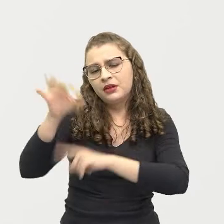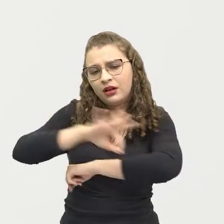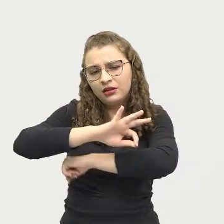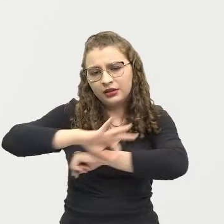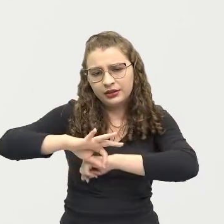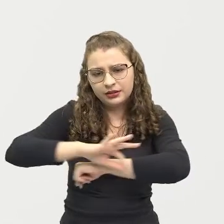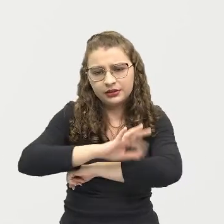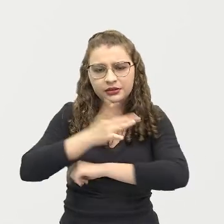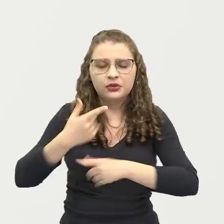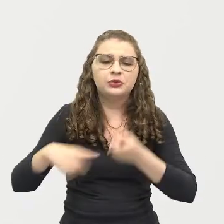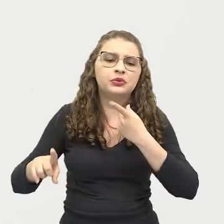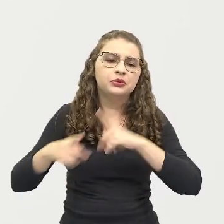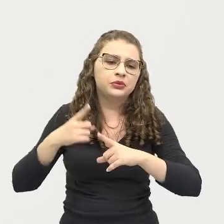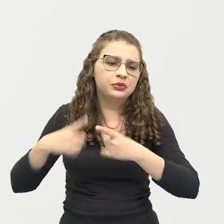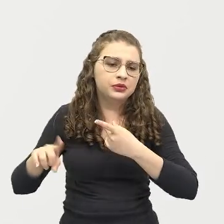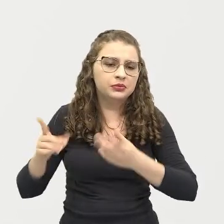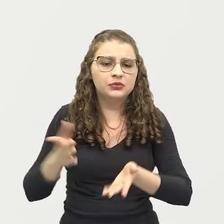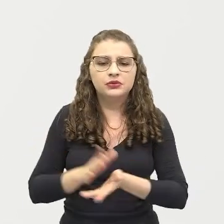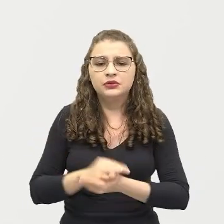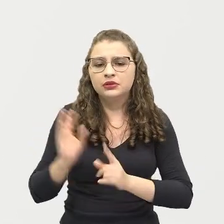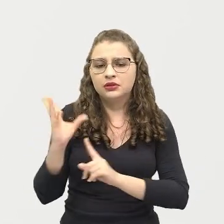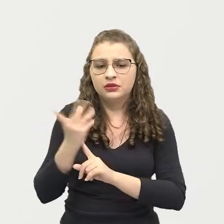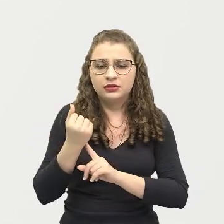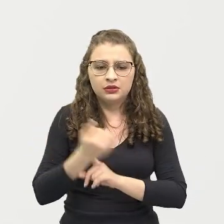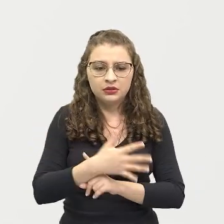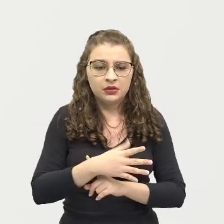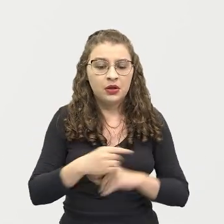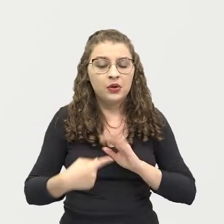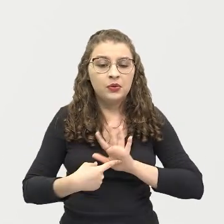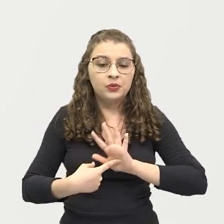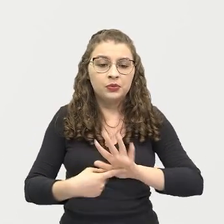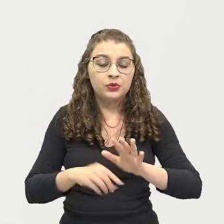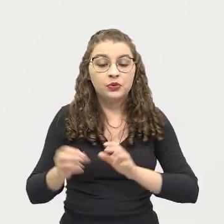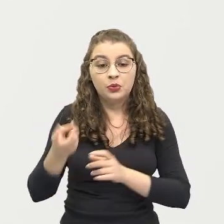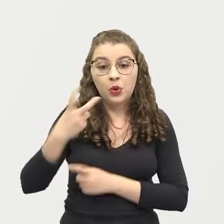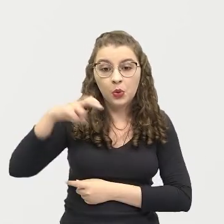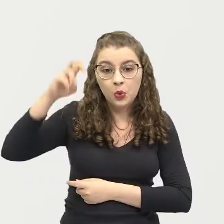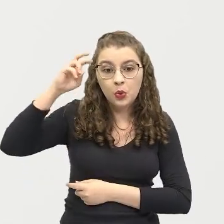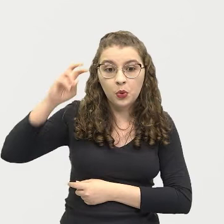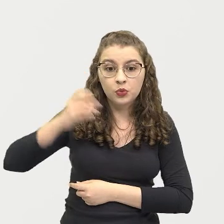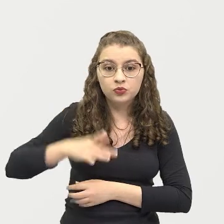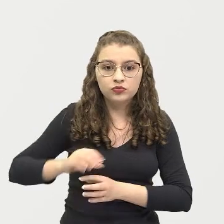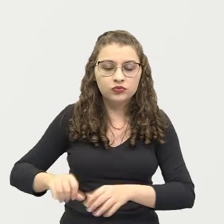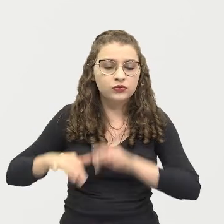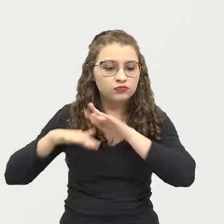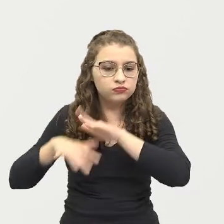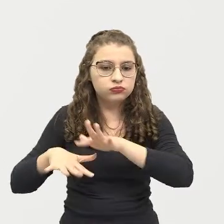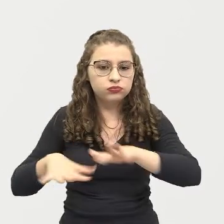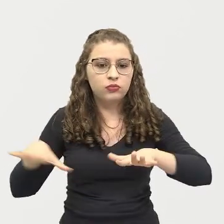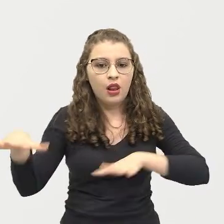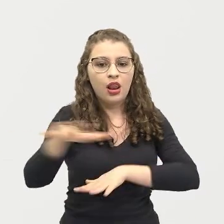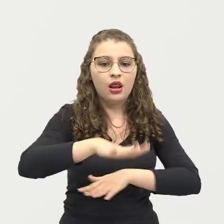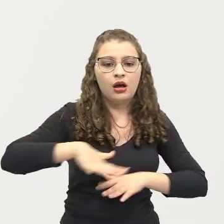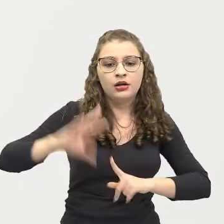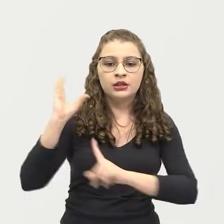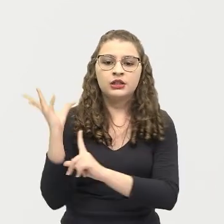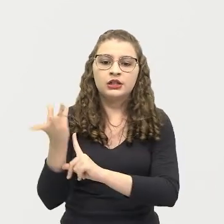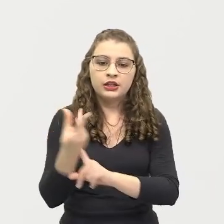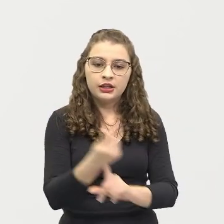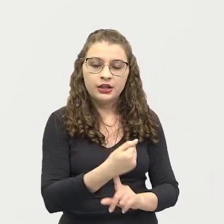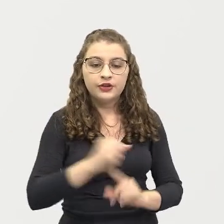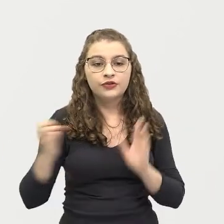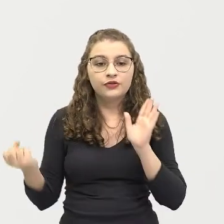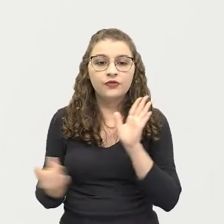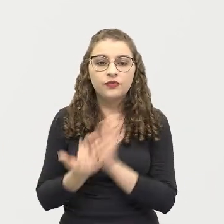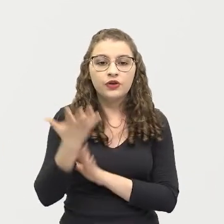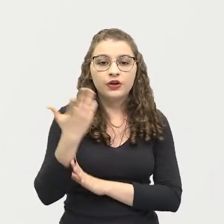música. A Semana de Arte Moderna, expressão de um movimento cultural que atingiu todas nossas manifestações artísticas, surgiu de